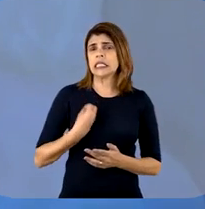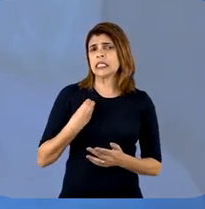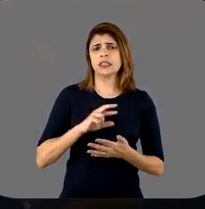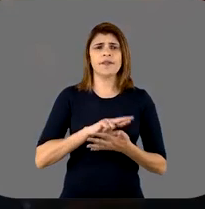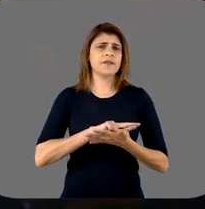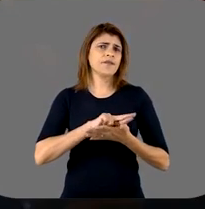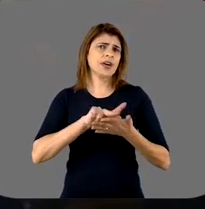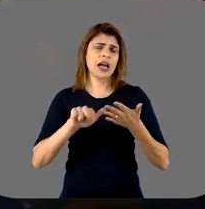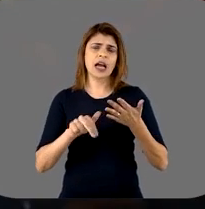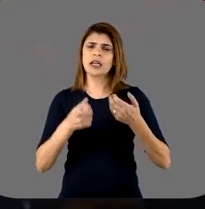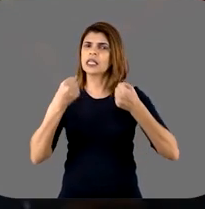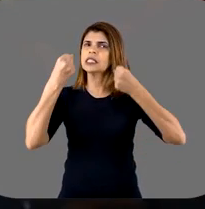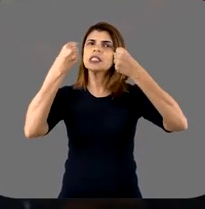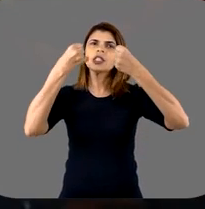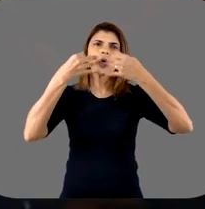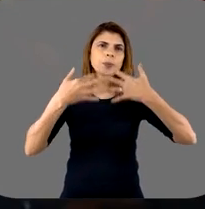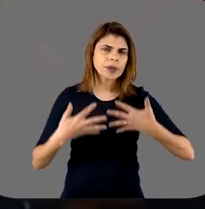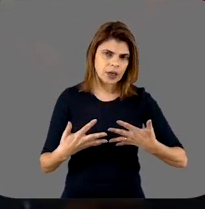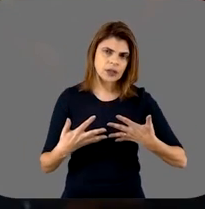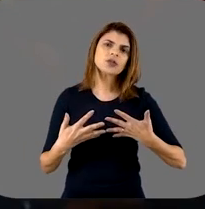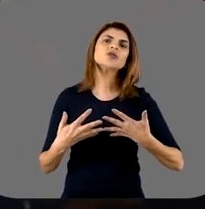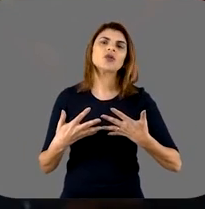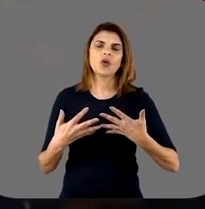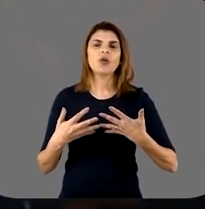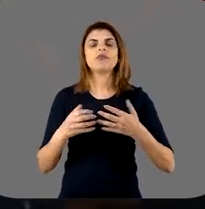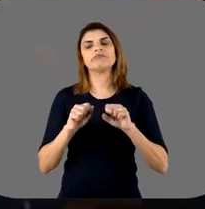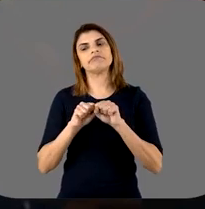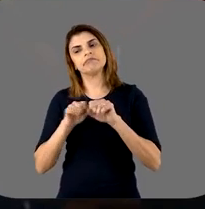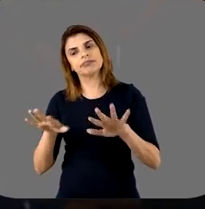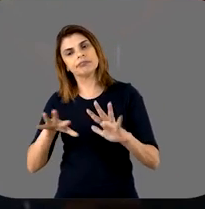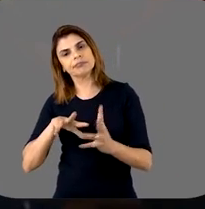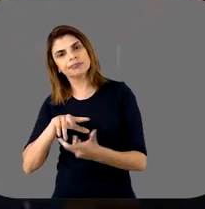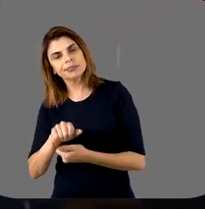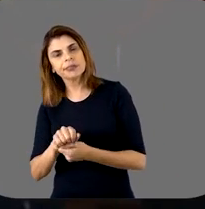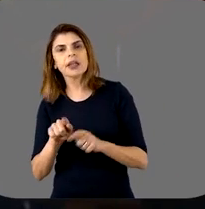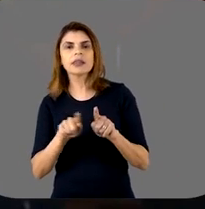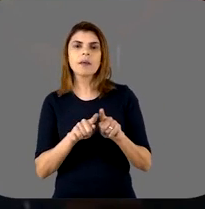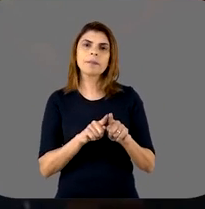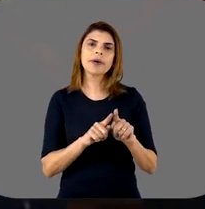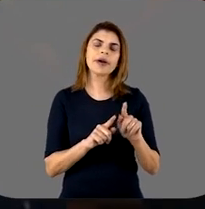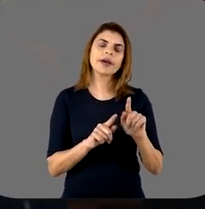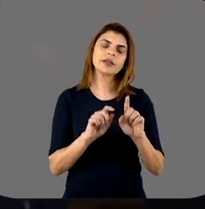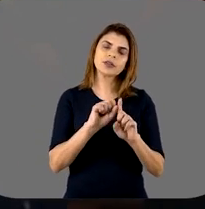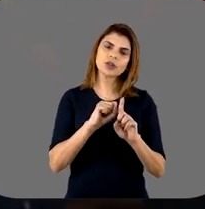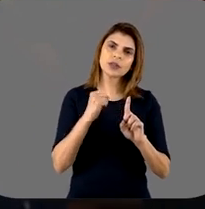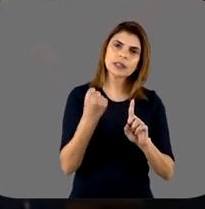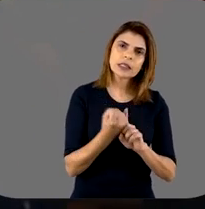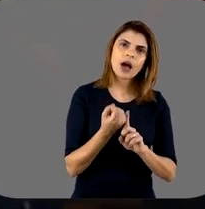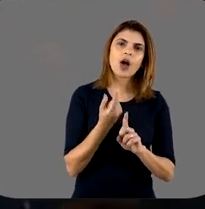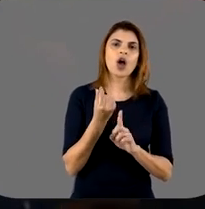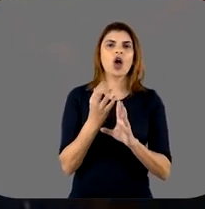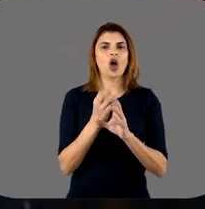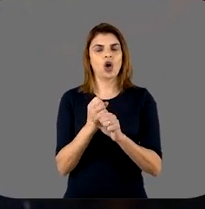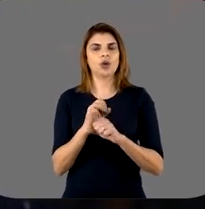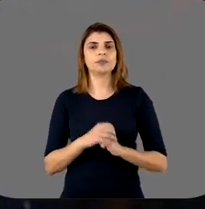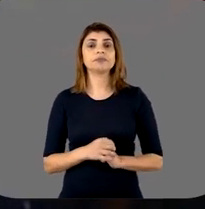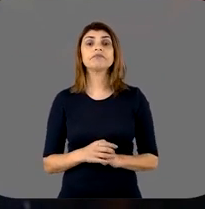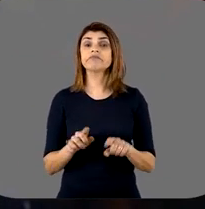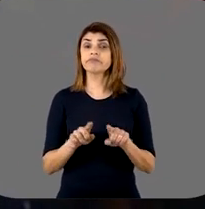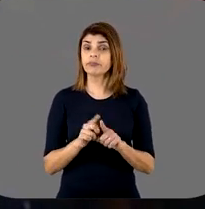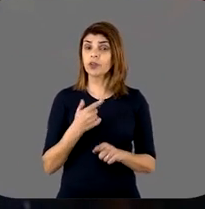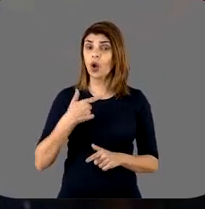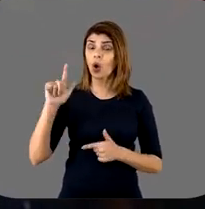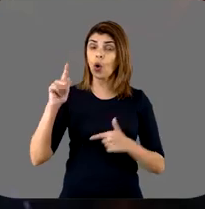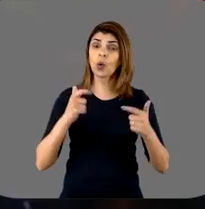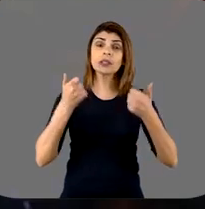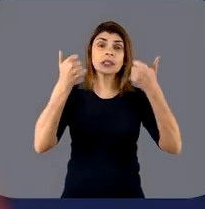várias explicações de caráter demográfico, epidemiológico e outras explicações de caráter social e econômico. Outras explicações também